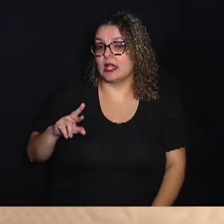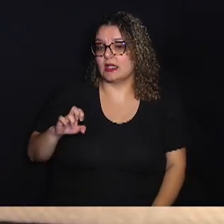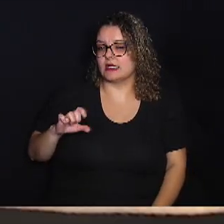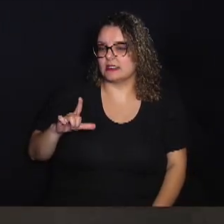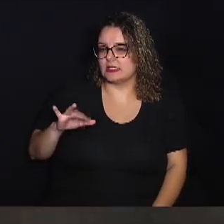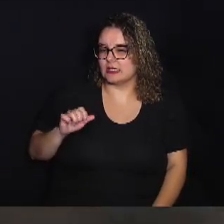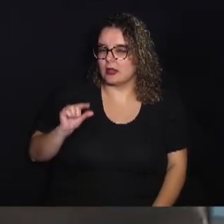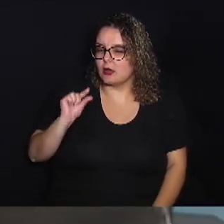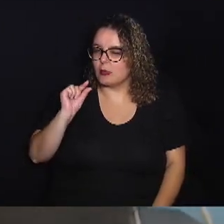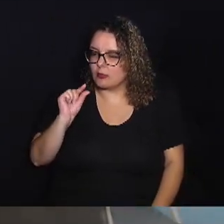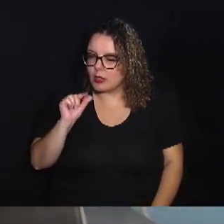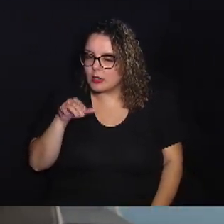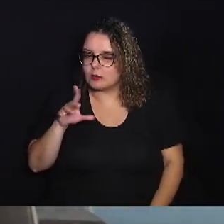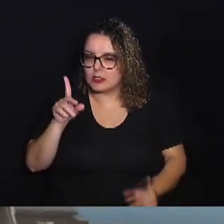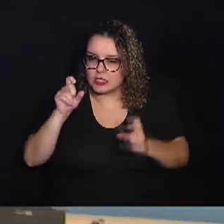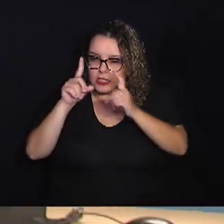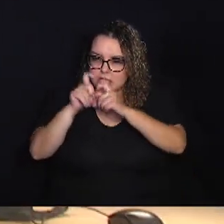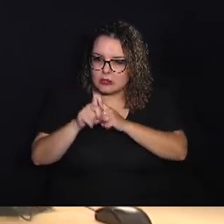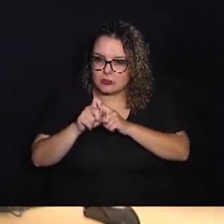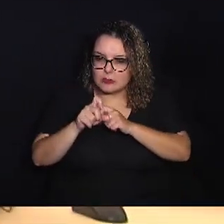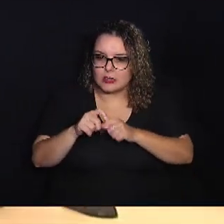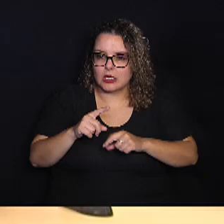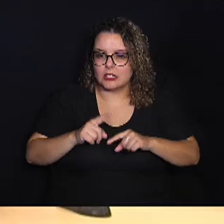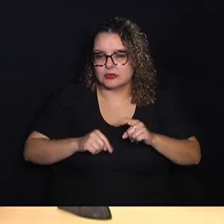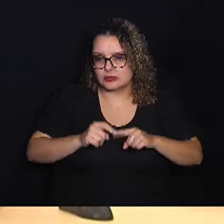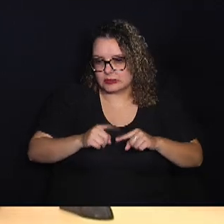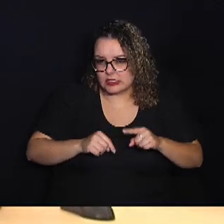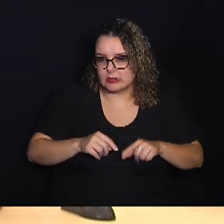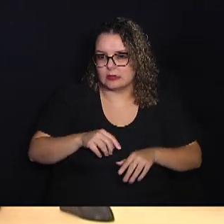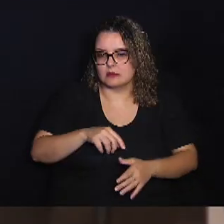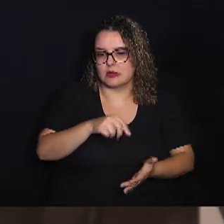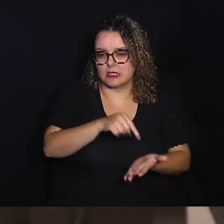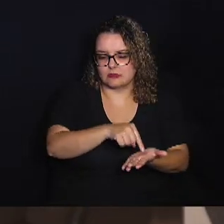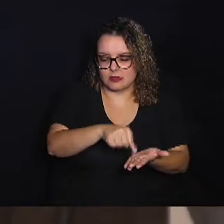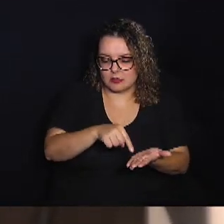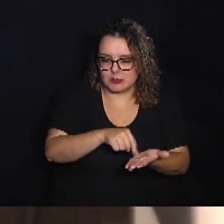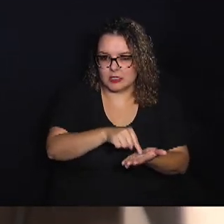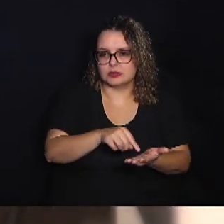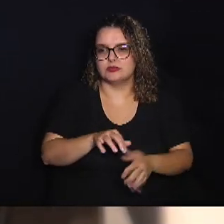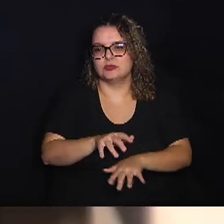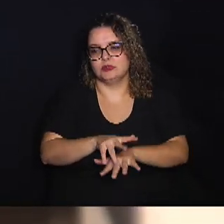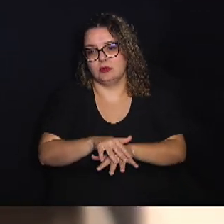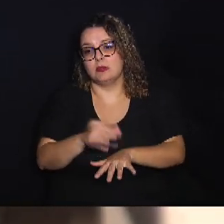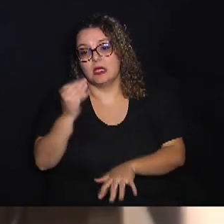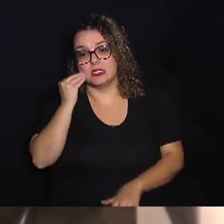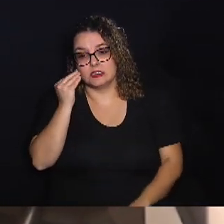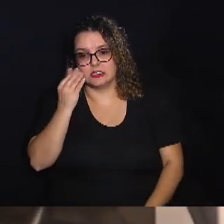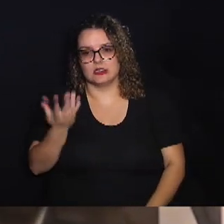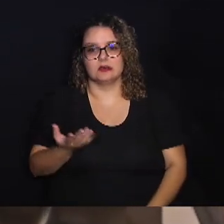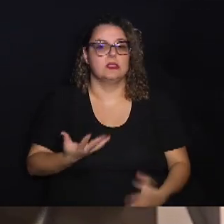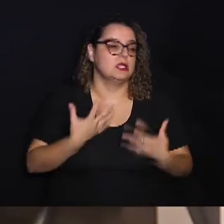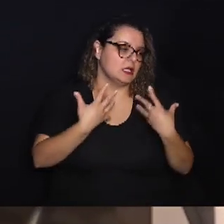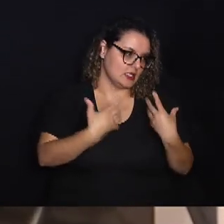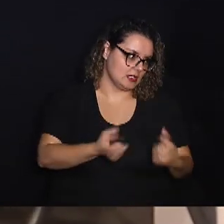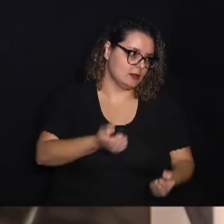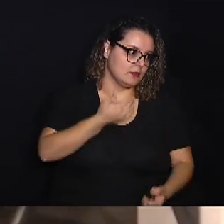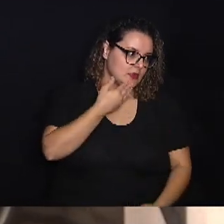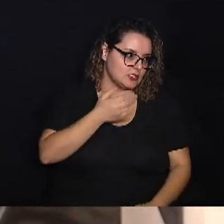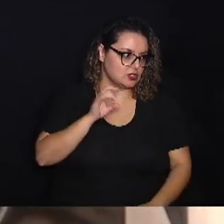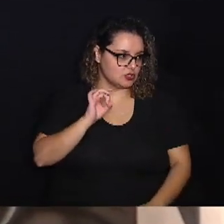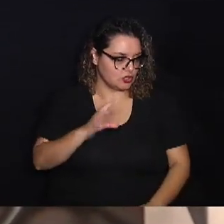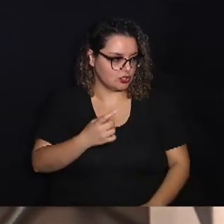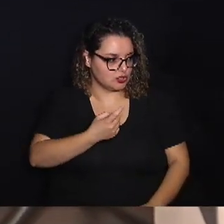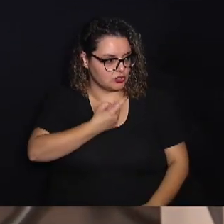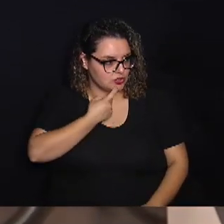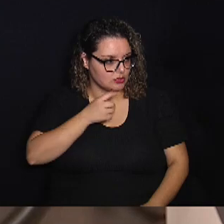mais difícil por conta da máquina do braille, mas a gente tenta até para passar. E vocês recebem pedidos só de Campinas